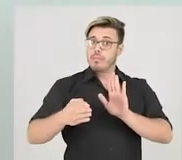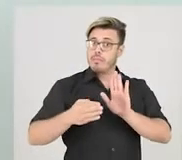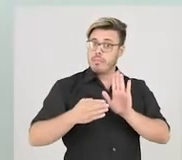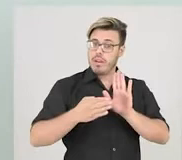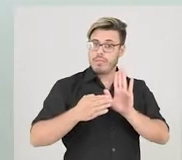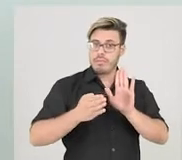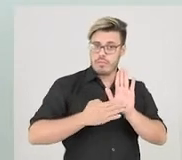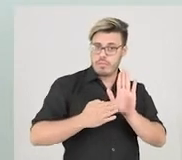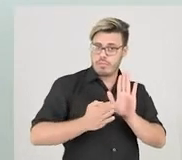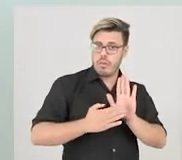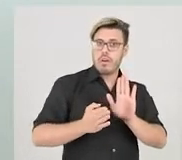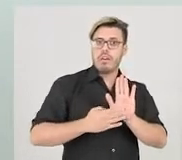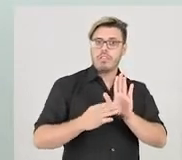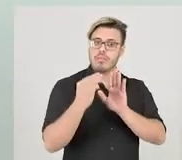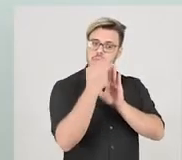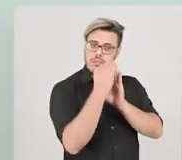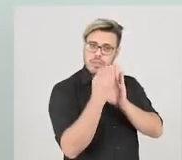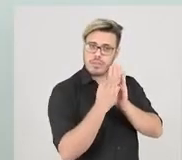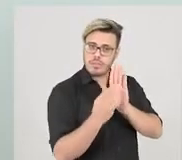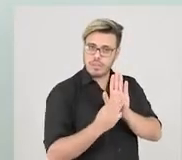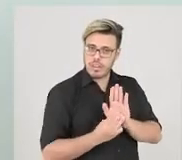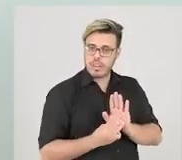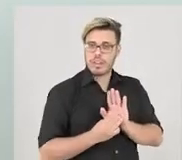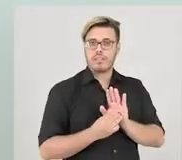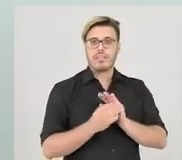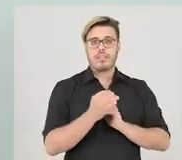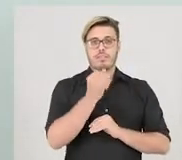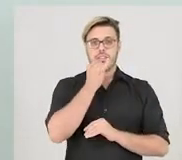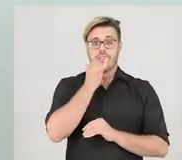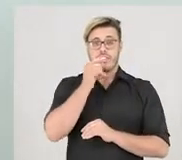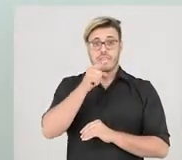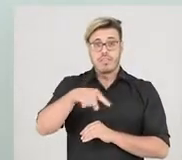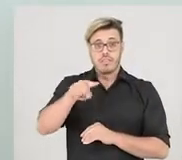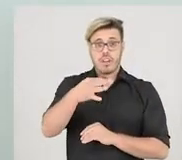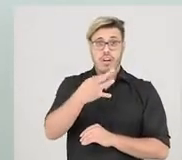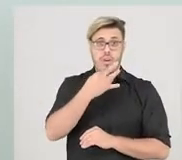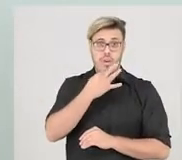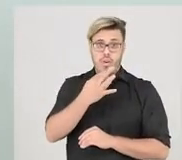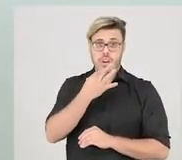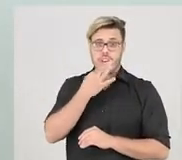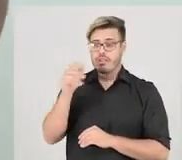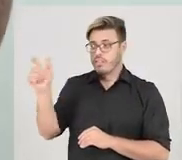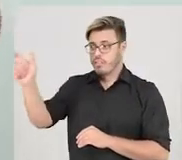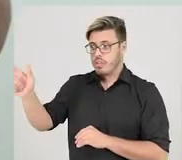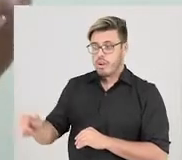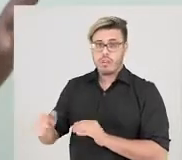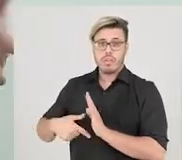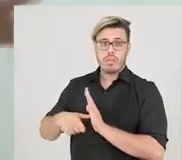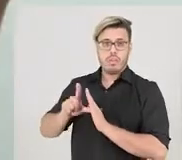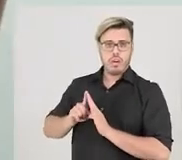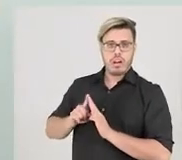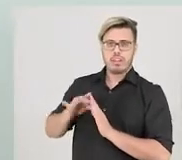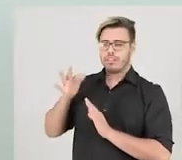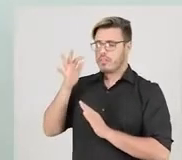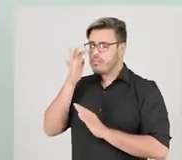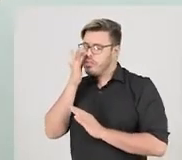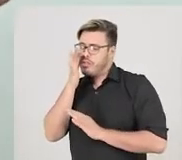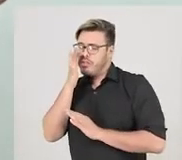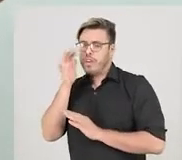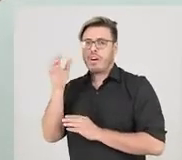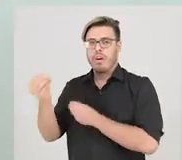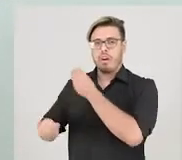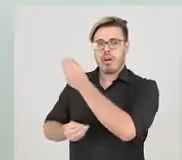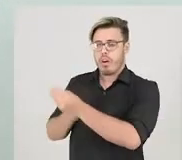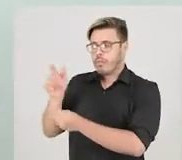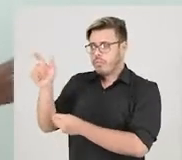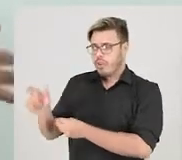objetivou alguns conteúdos, alguns conceitos e algumas habilidades que você gostaria de trabalhar com este aluno naquele